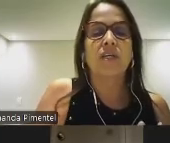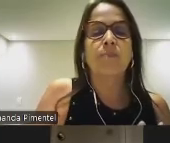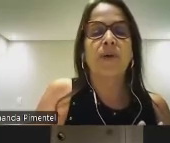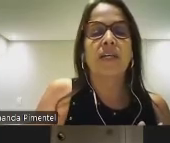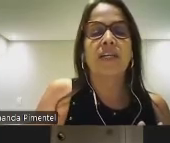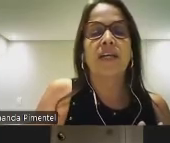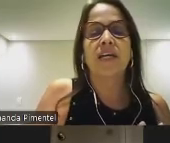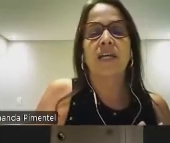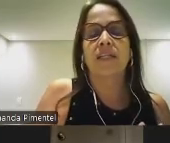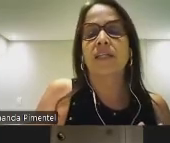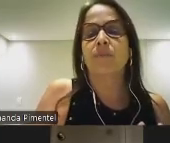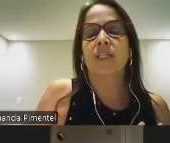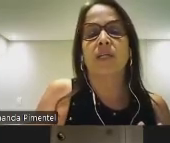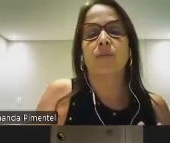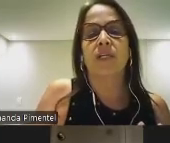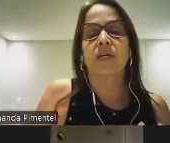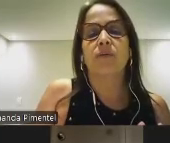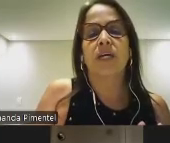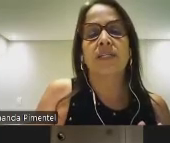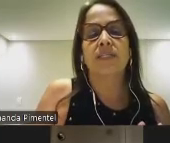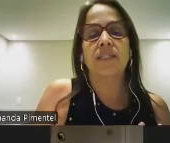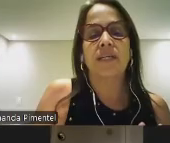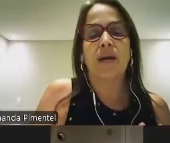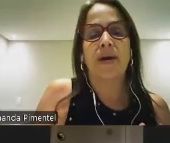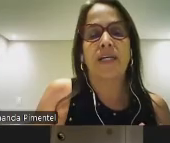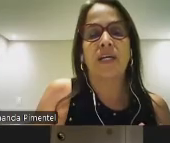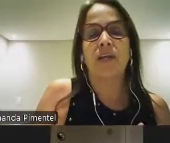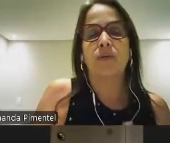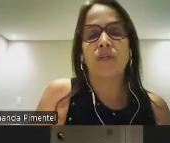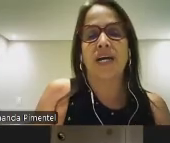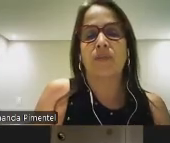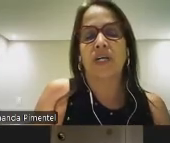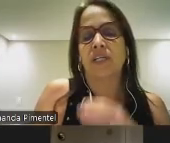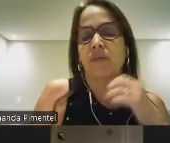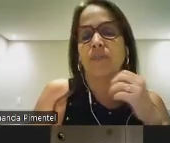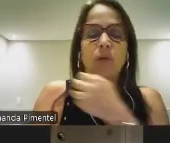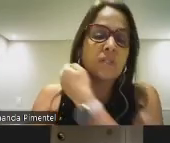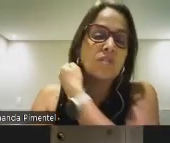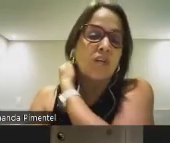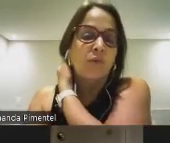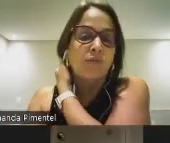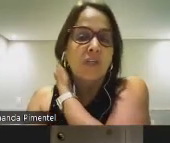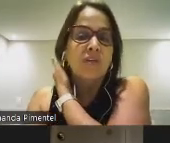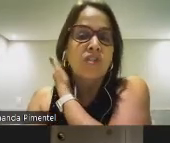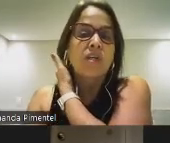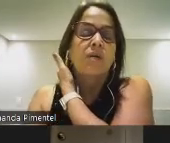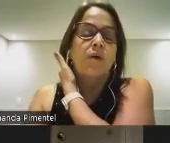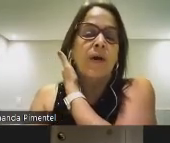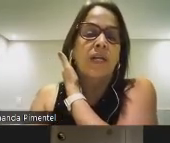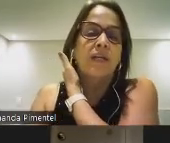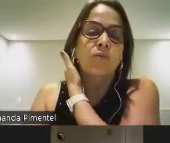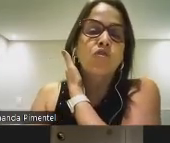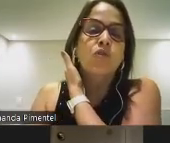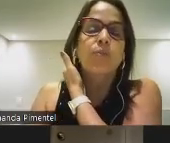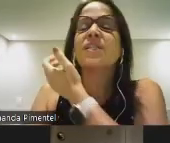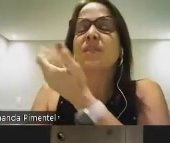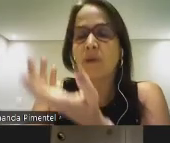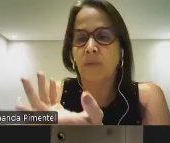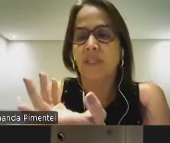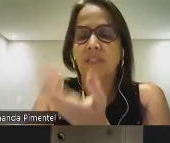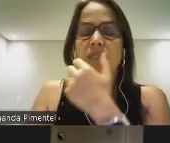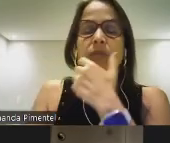alças impedem a queda da mandíbula. Então, esse aparelho, ele é usado para quem tem próteses removíveis. O aparelho é